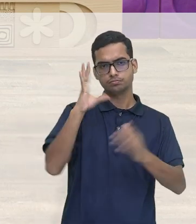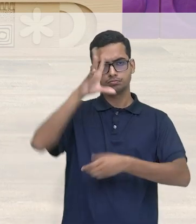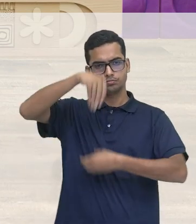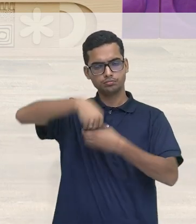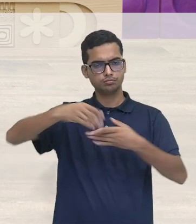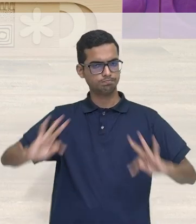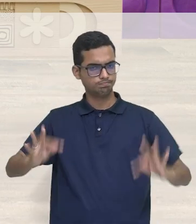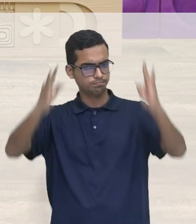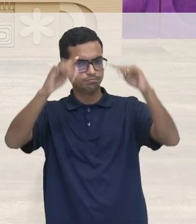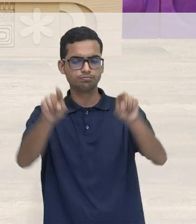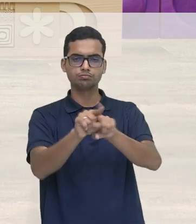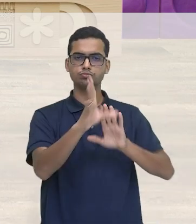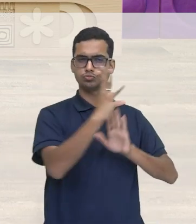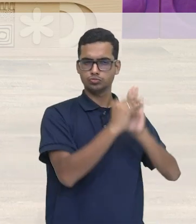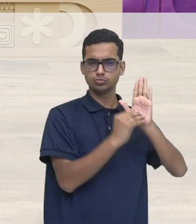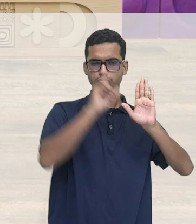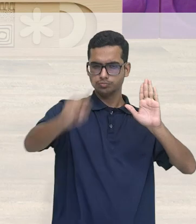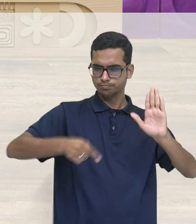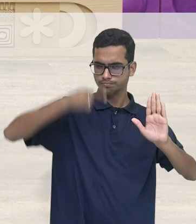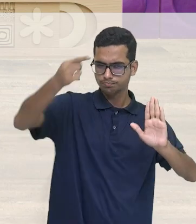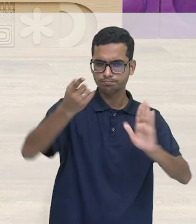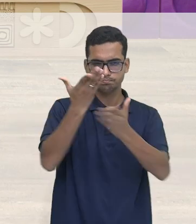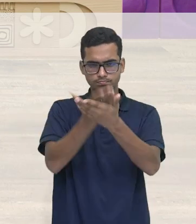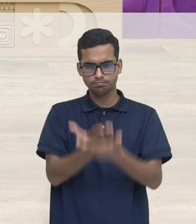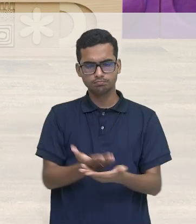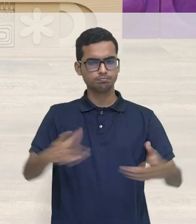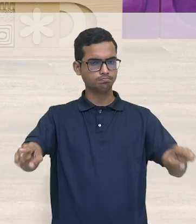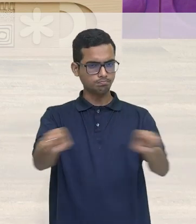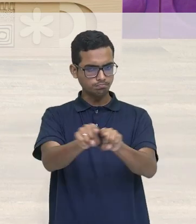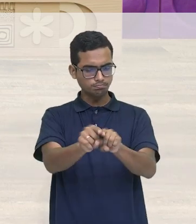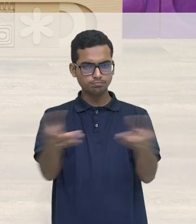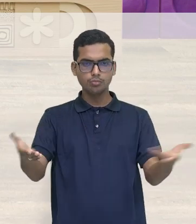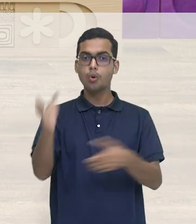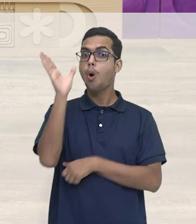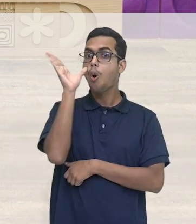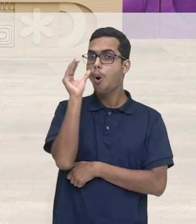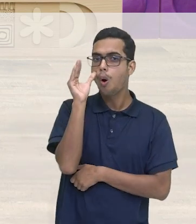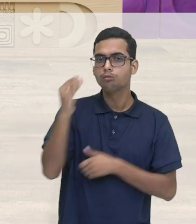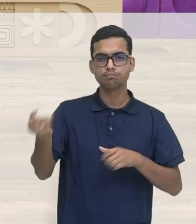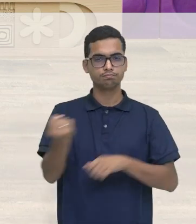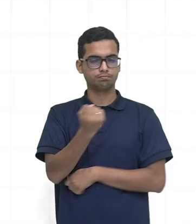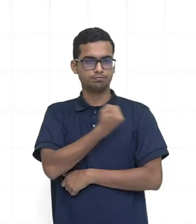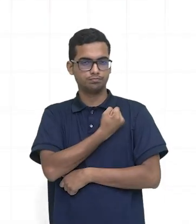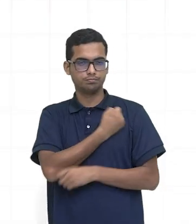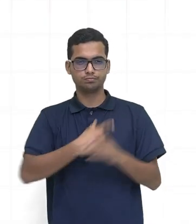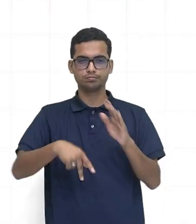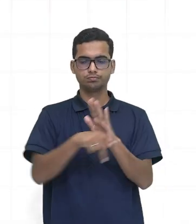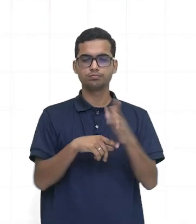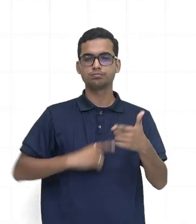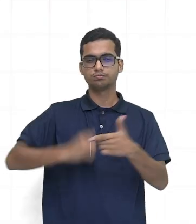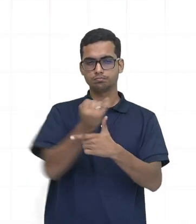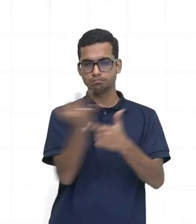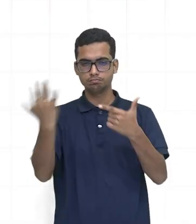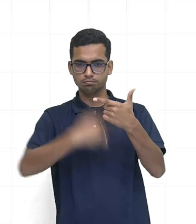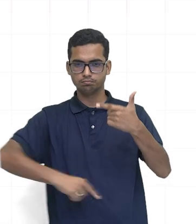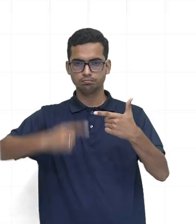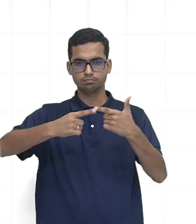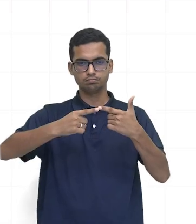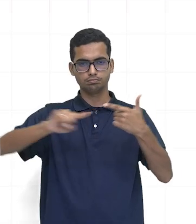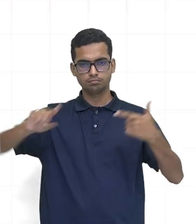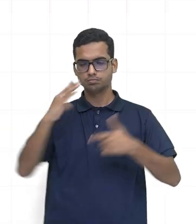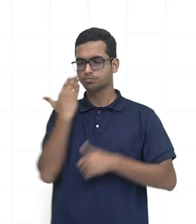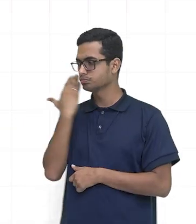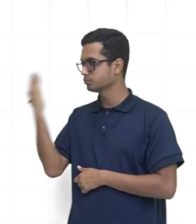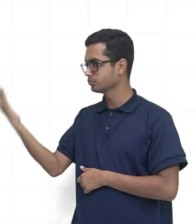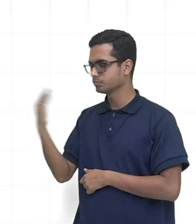tecnologia e para os conteúdos que vêm a seguir. Agora a gente vai ver uma curiosidade sobre os números primos. O